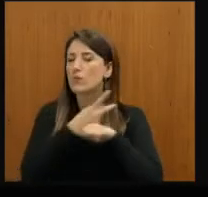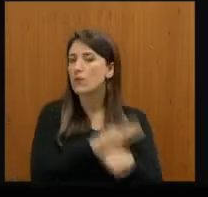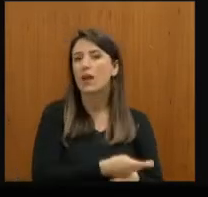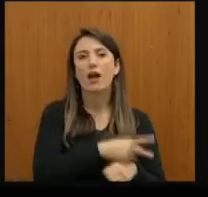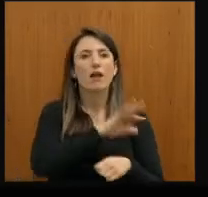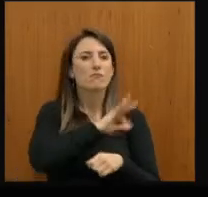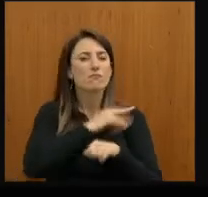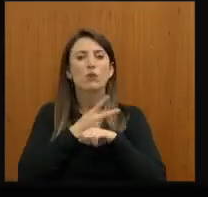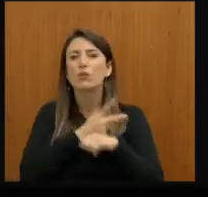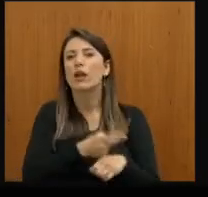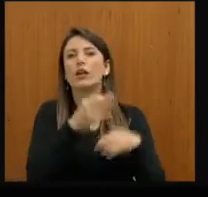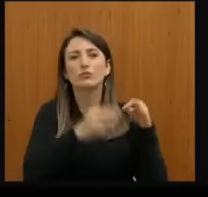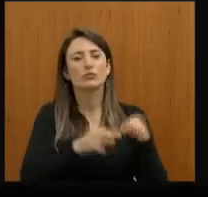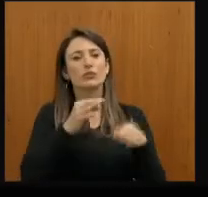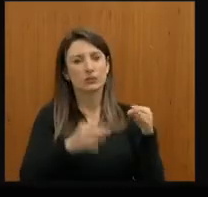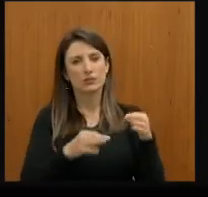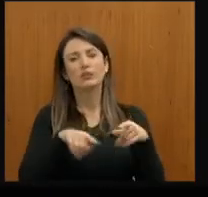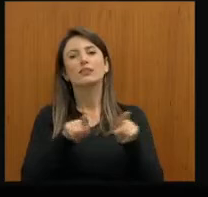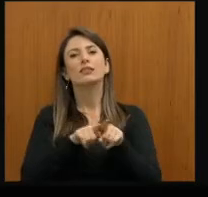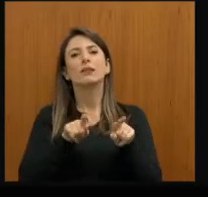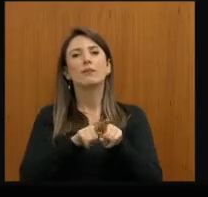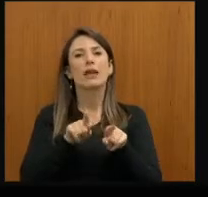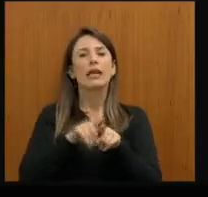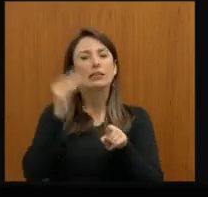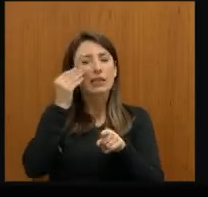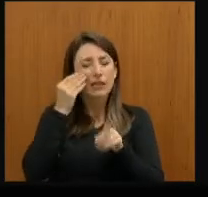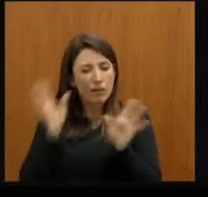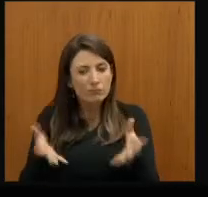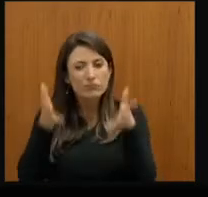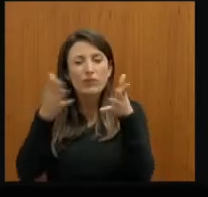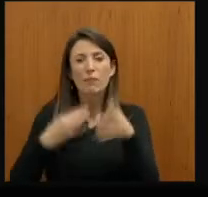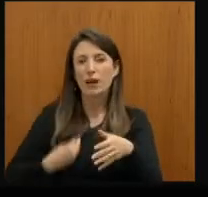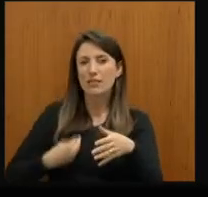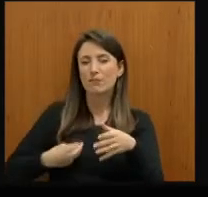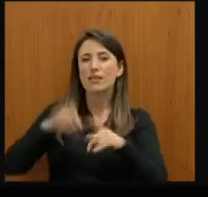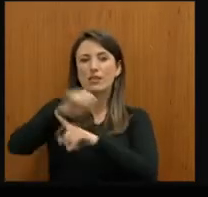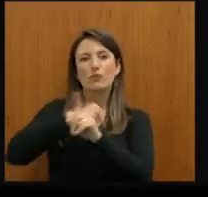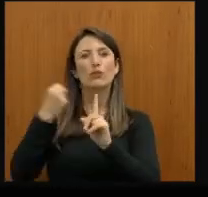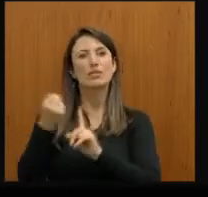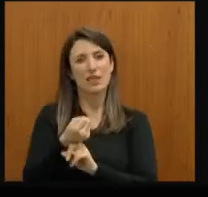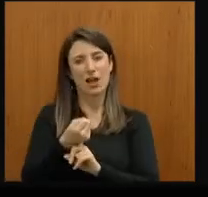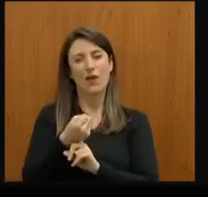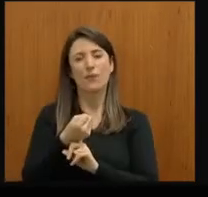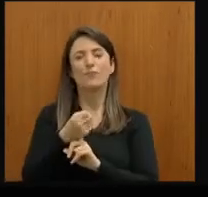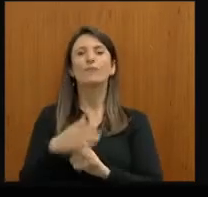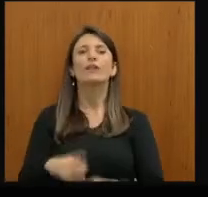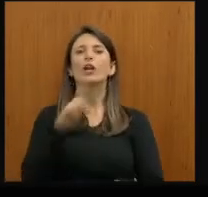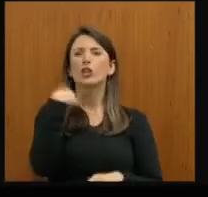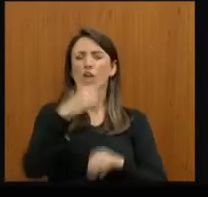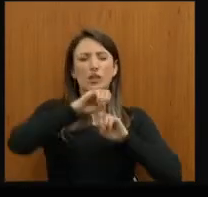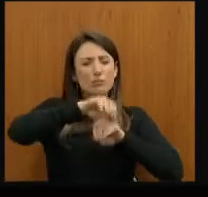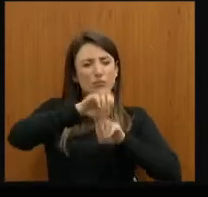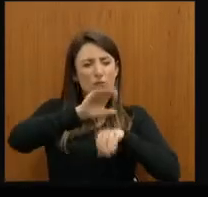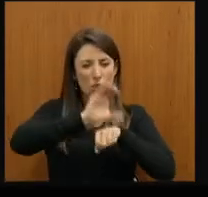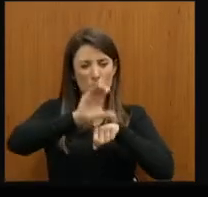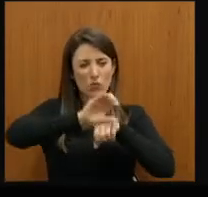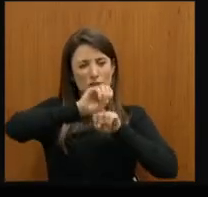para o conflito entanto ele a opção em outras palavras né Nós capacitamos